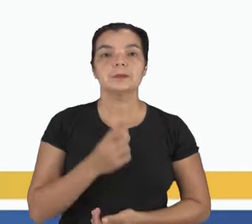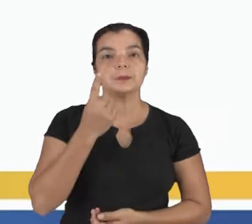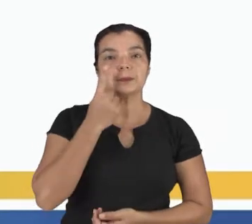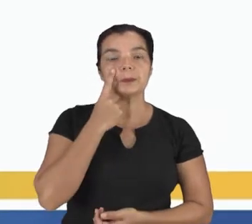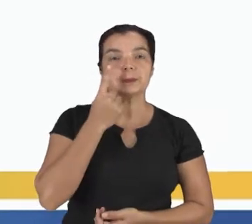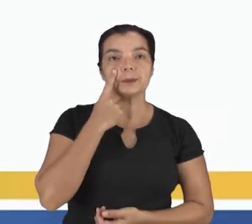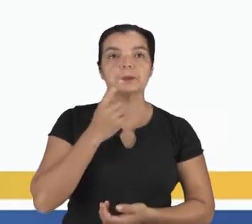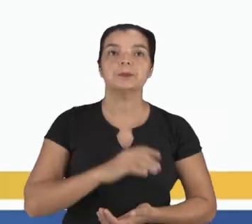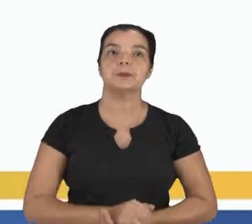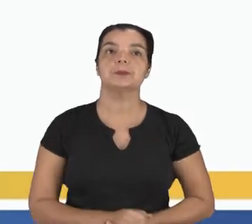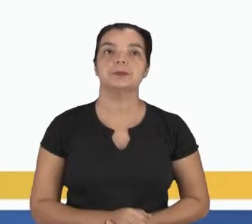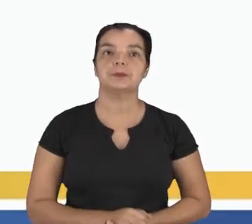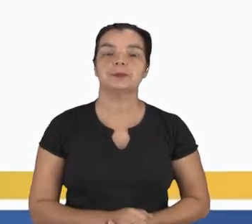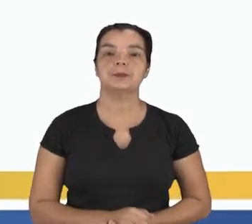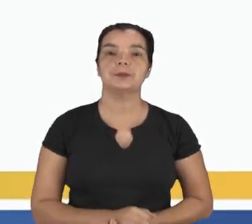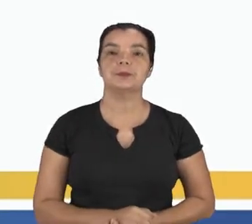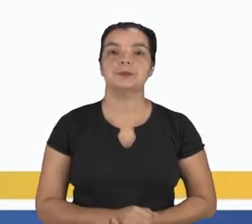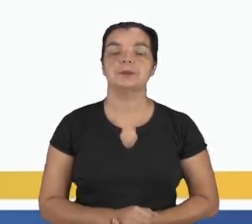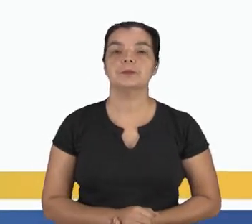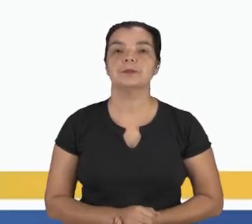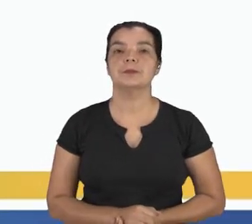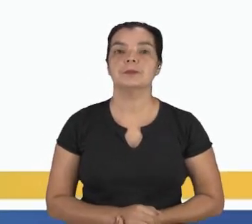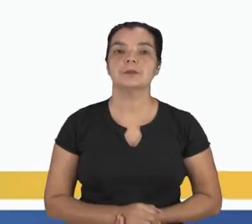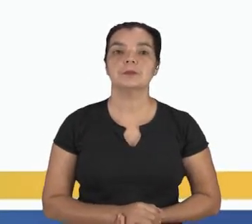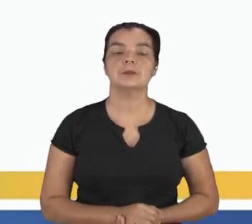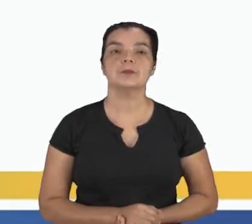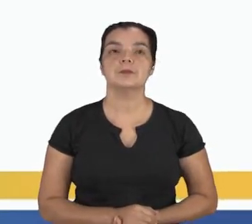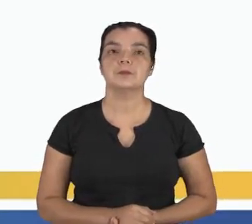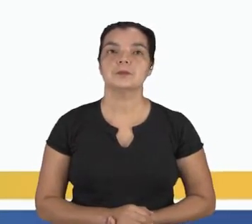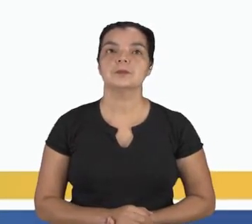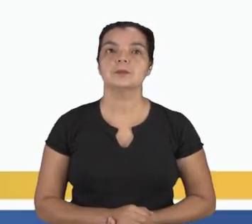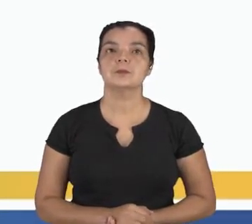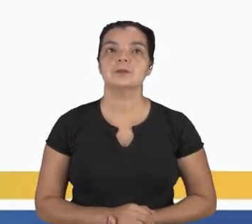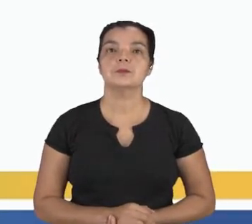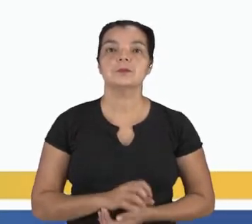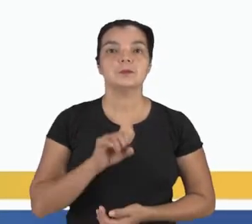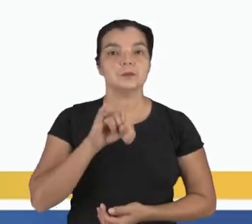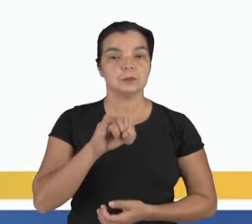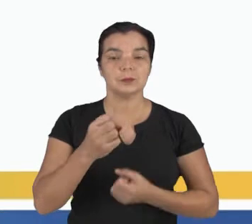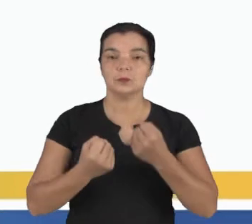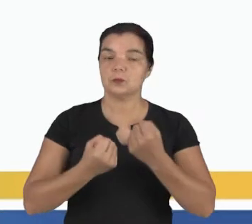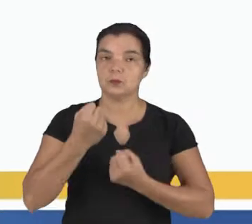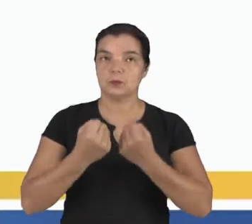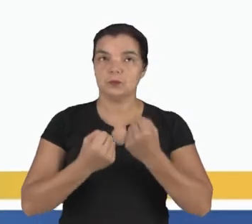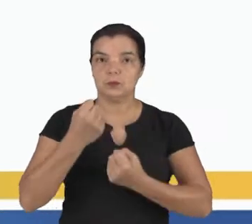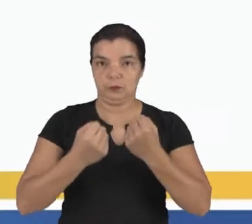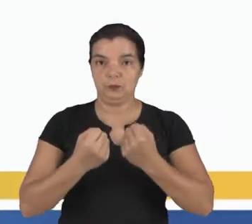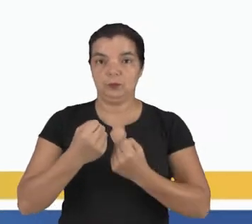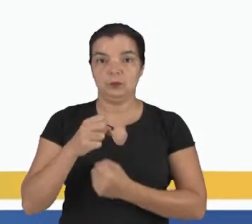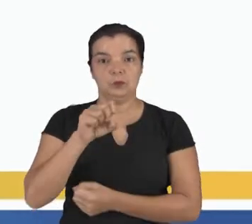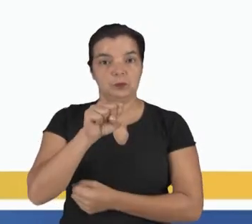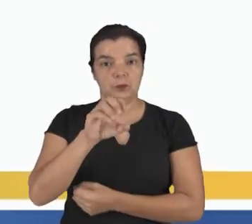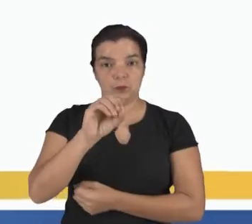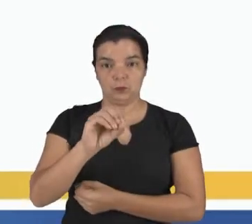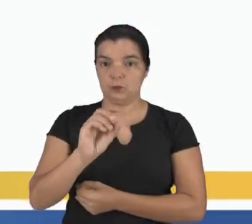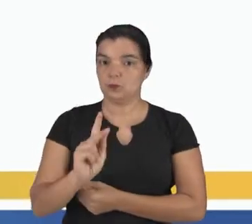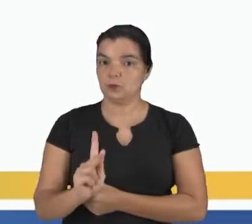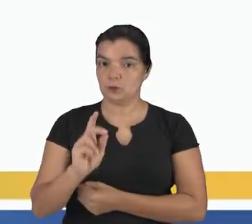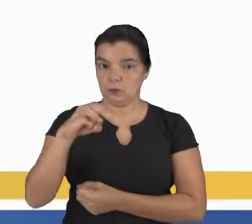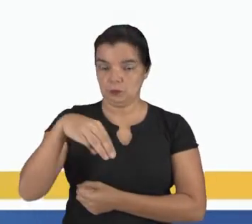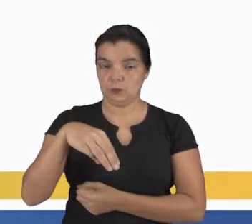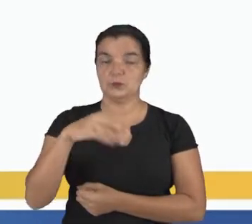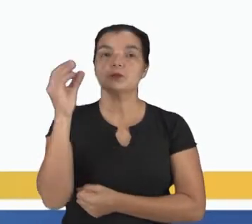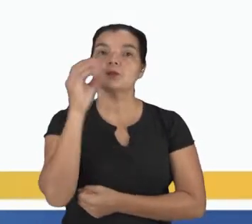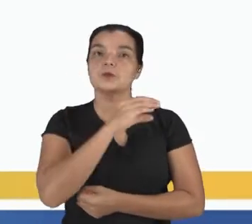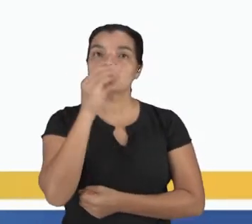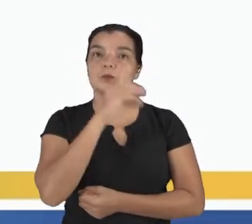Vejamos aqui esse próximo exemplo, para ser mais claro. Se um automóvel percorre 80 km a uma velocidade